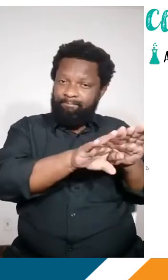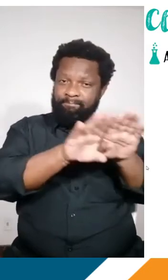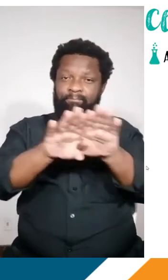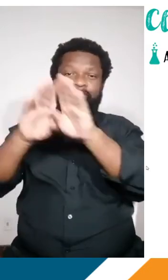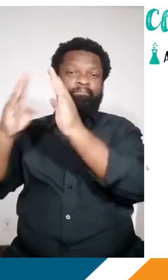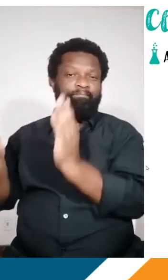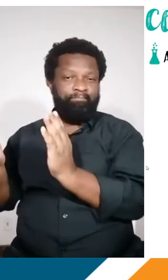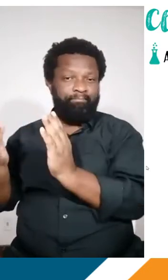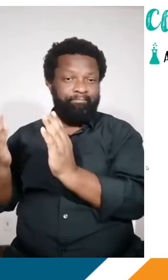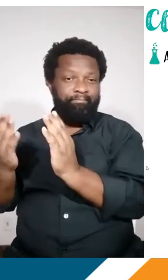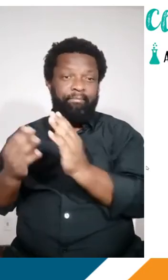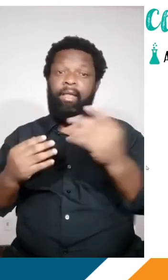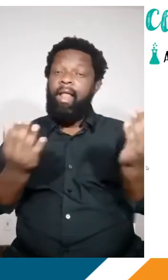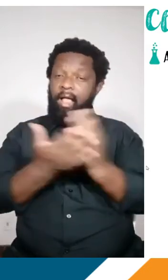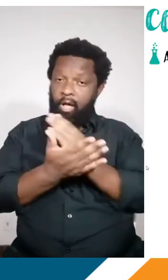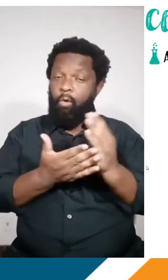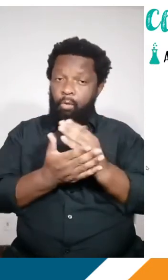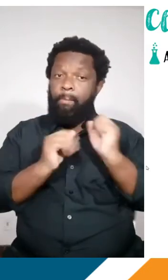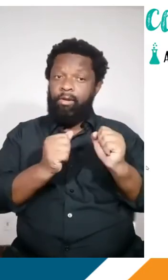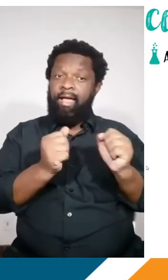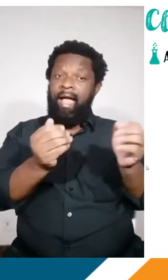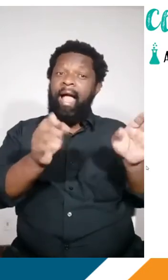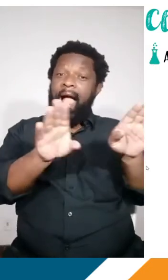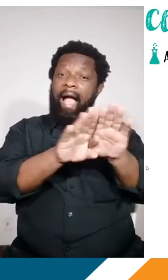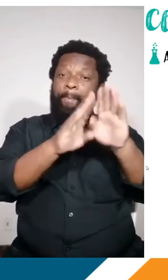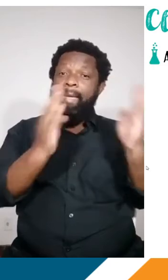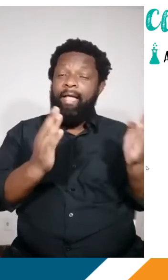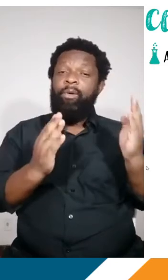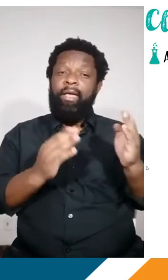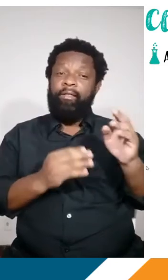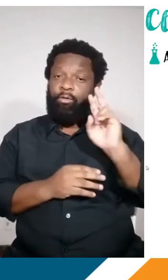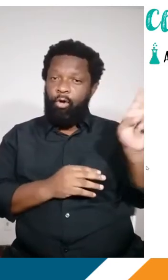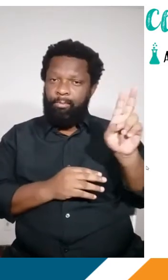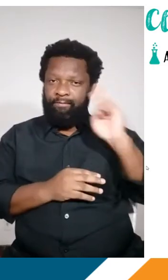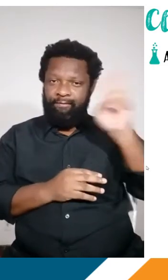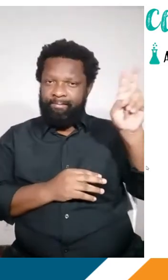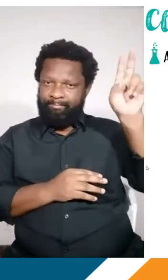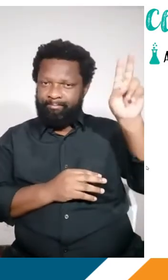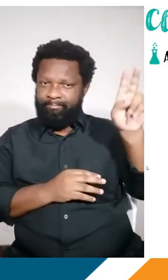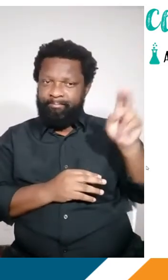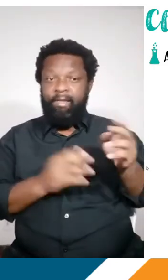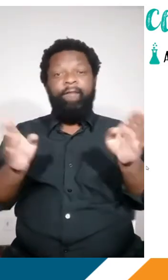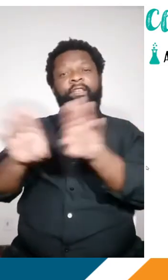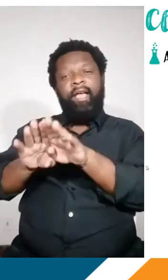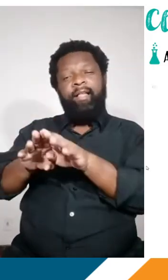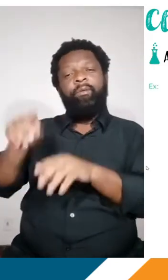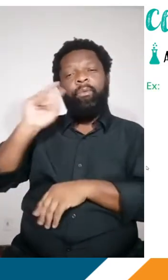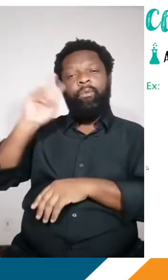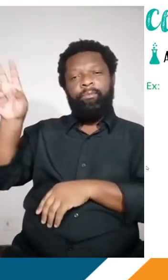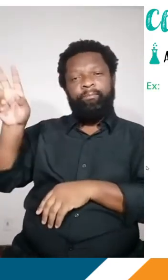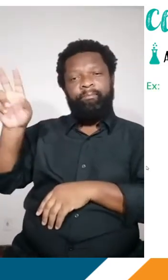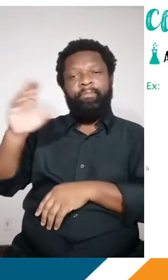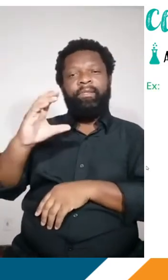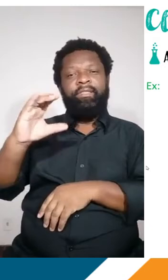fechada, alguns sinônimos aí. Aberta também pode ser alifática ou acíclica, fechada pode ser cíclica. E aí,